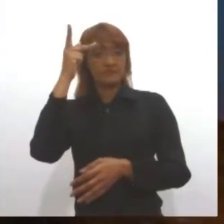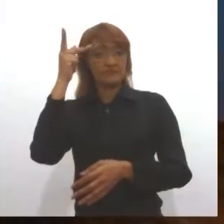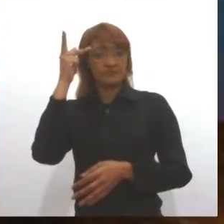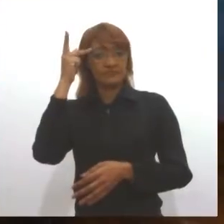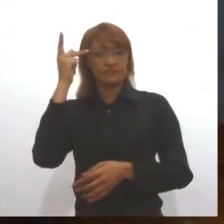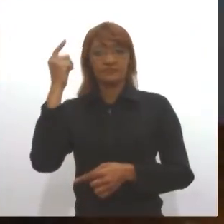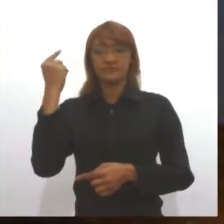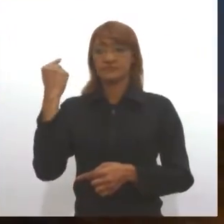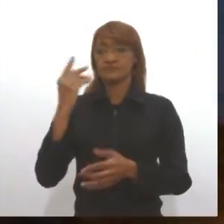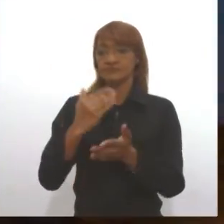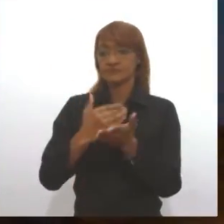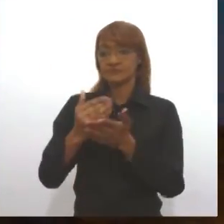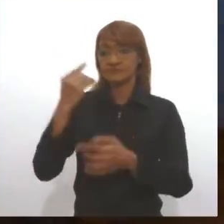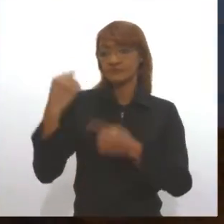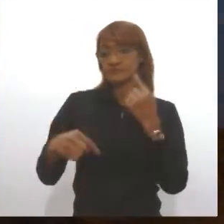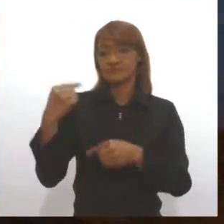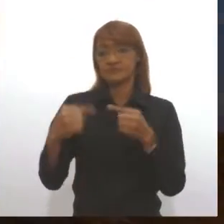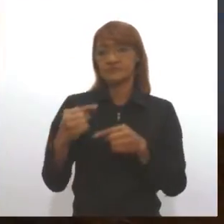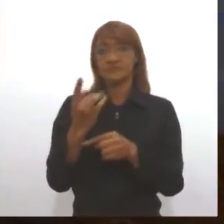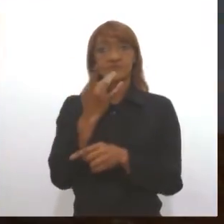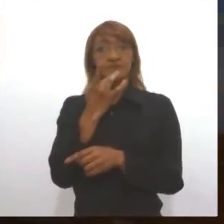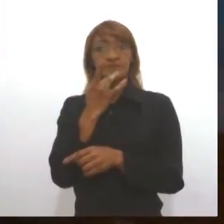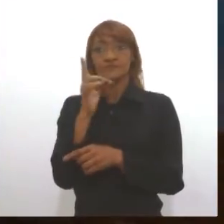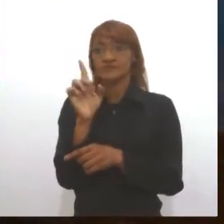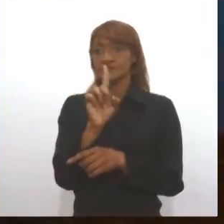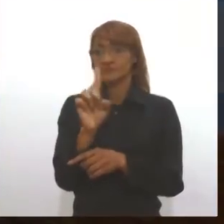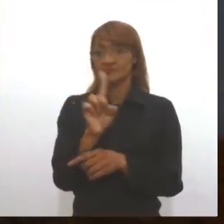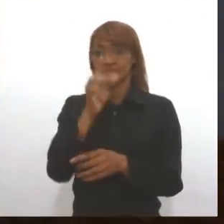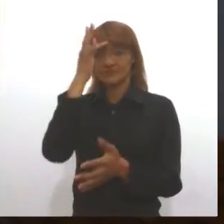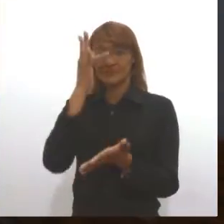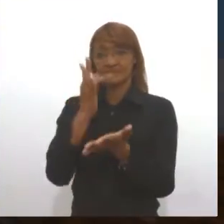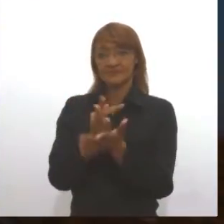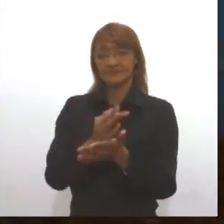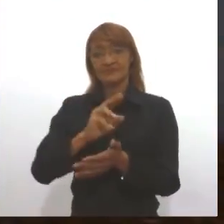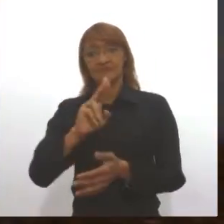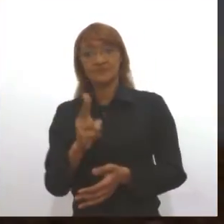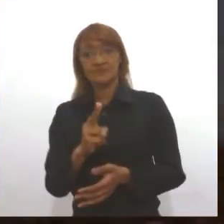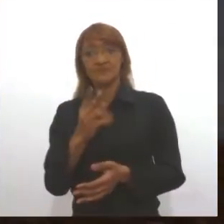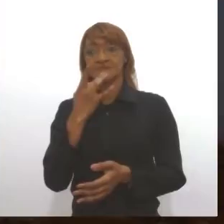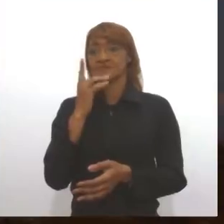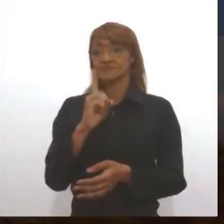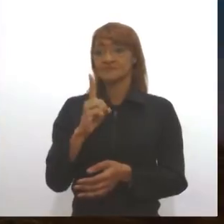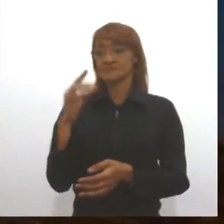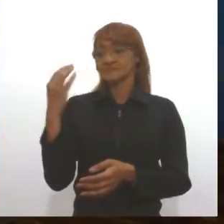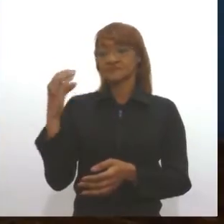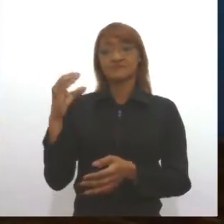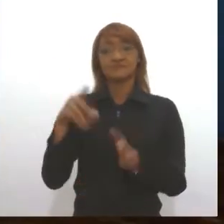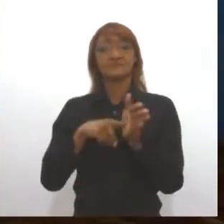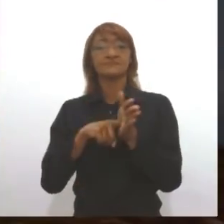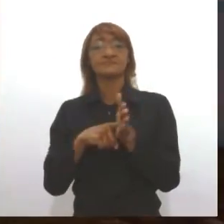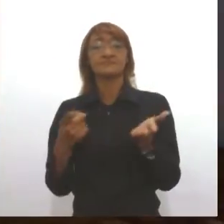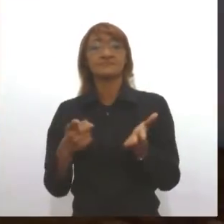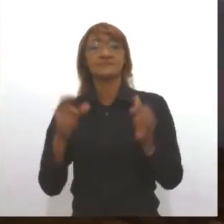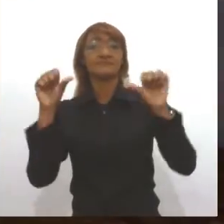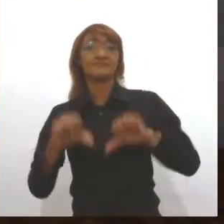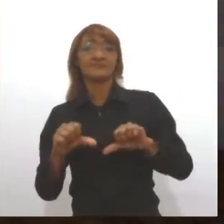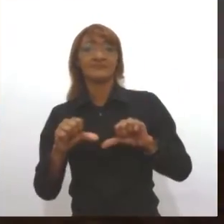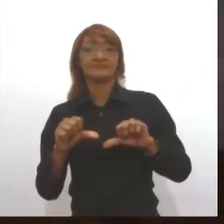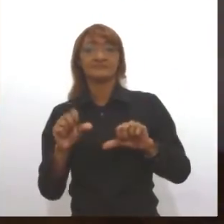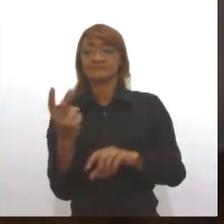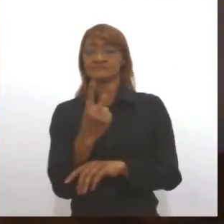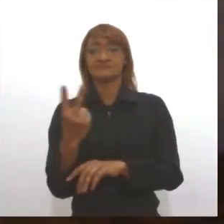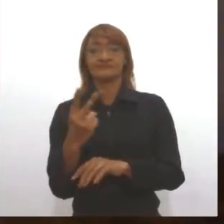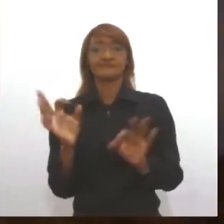discussão ou não conhecem de fé, ou não conhecem de ciência, e o pior, algumas vezes não conhecem nenhum dos dois.